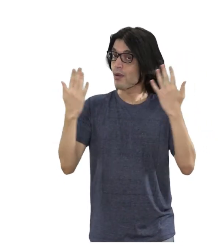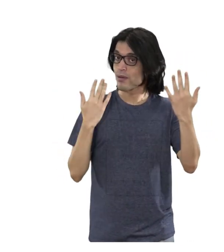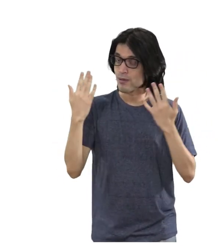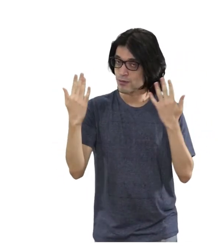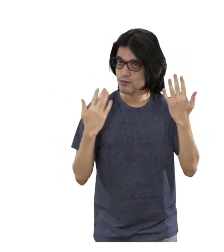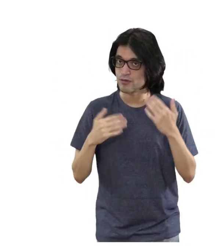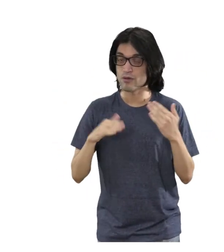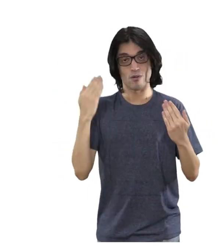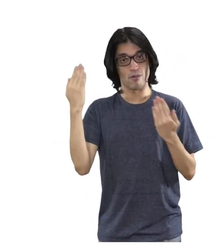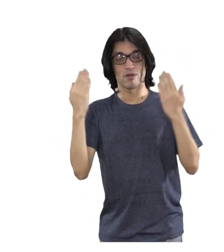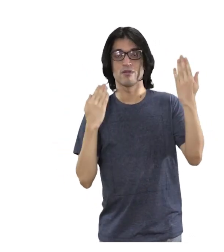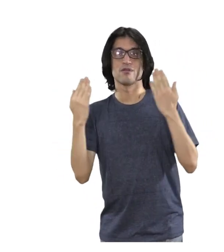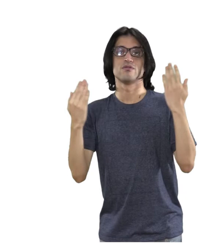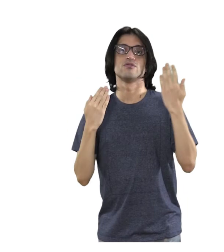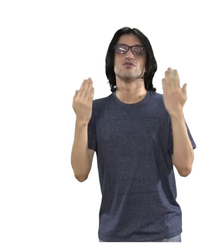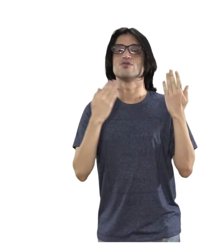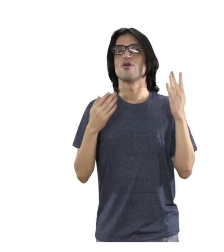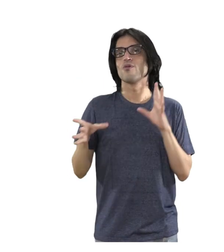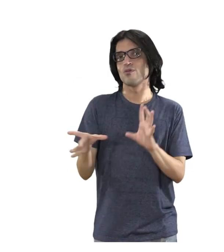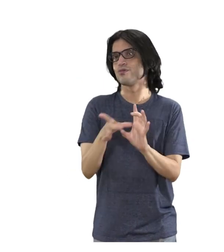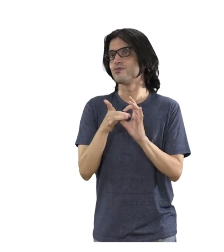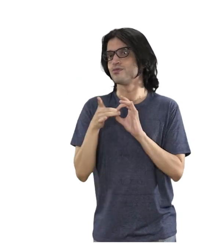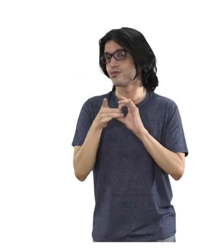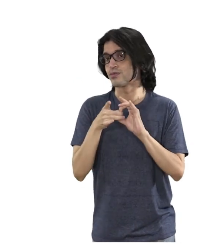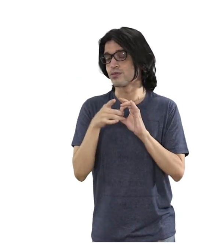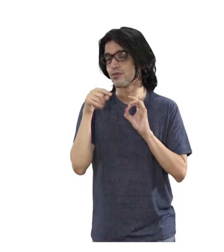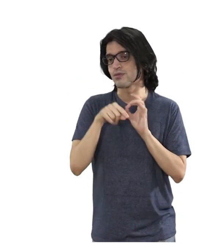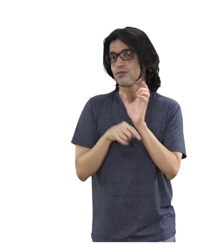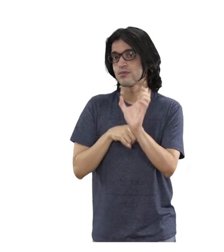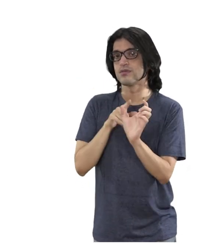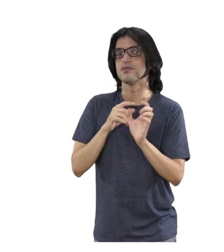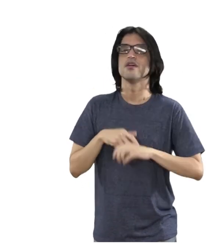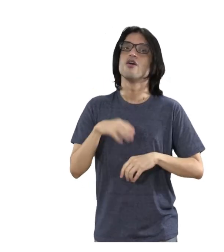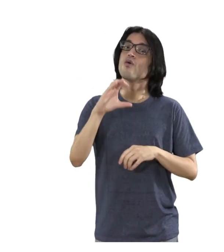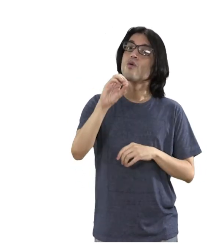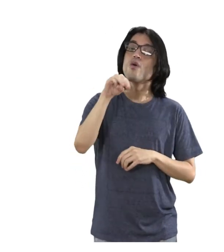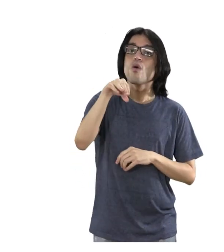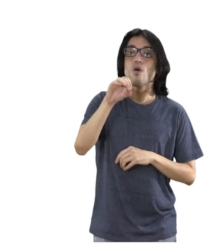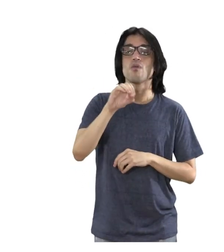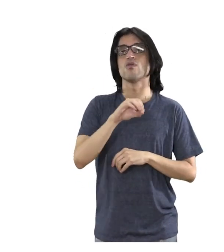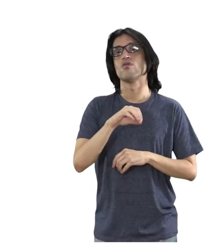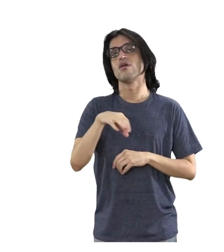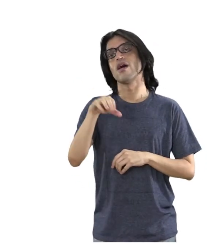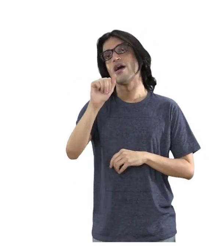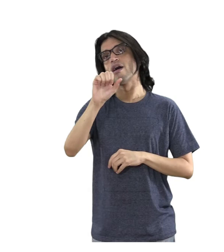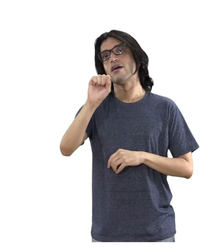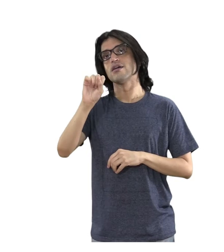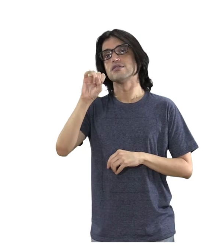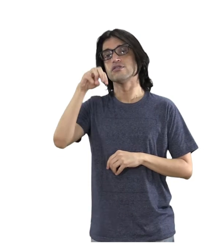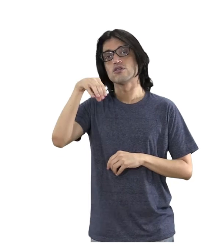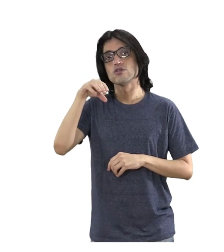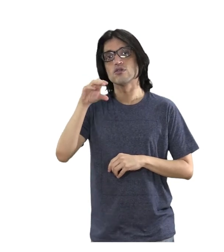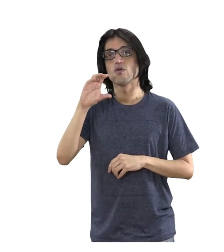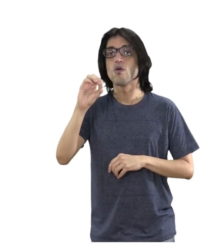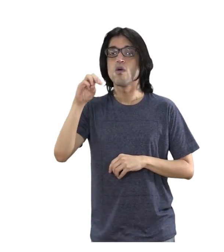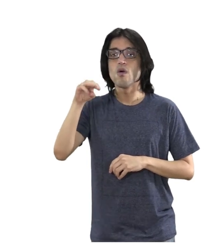comparação. As conjunções integrantes das adverbiais são como, assim como, tal como,